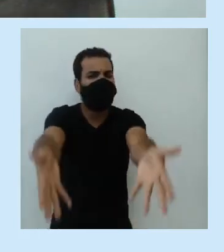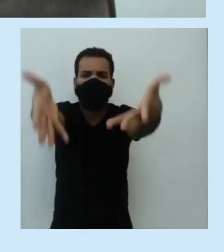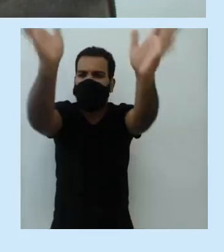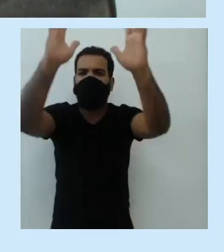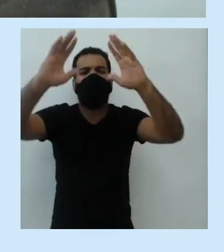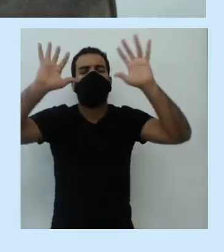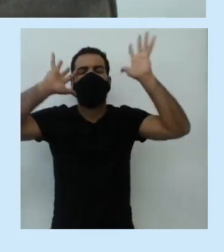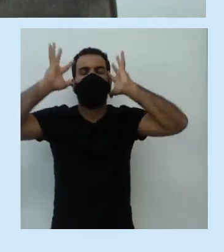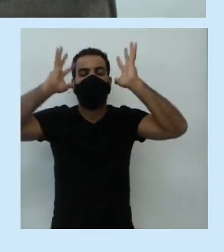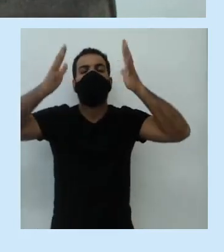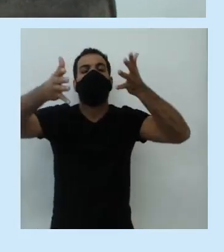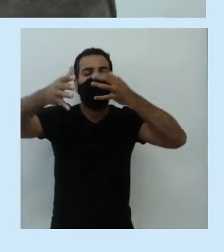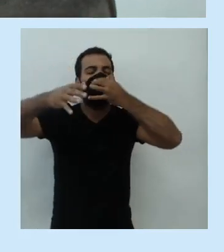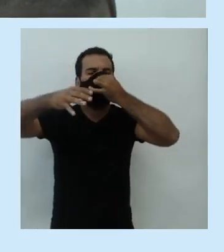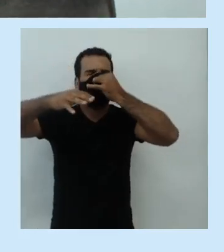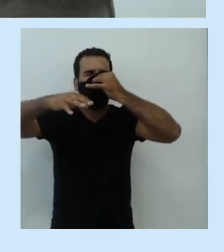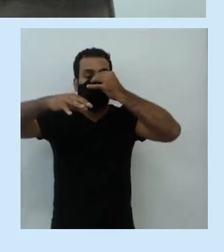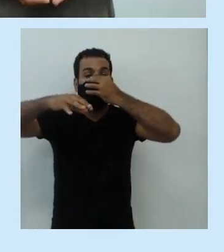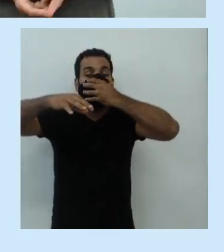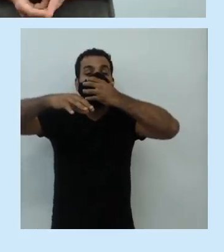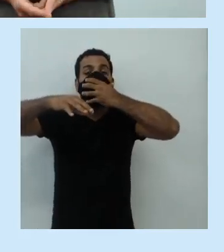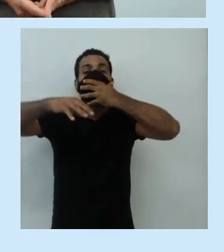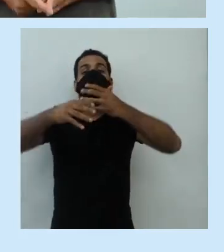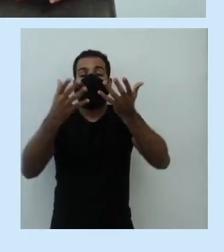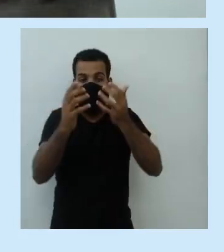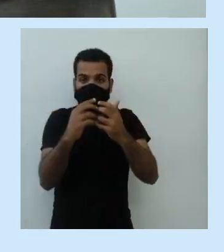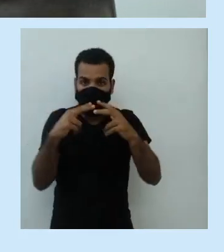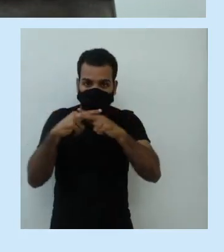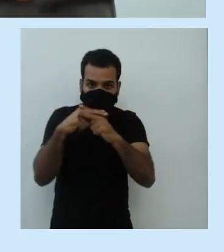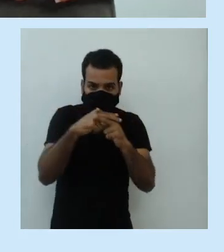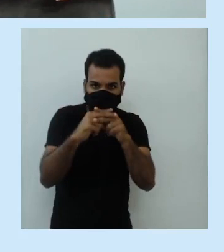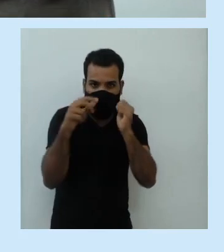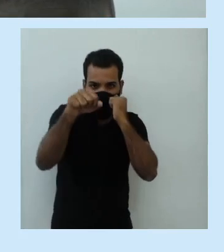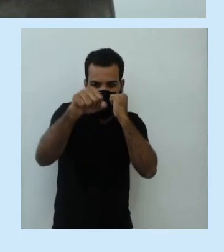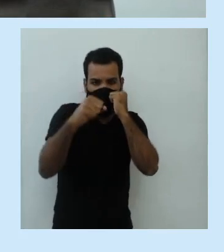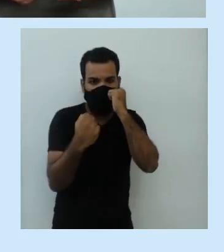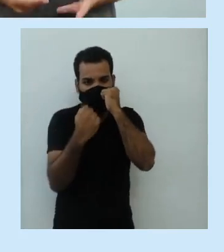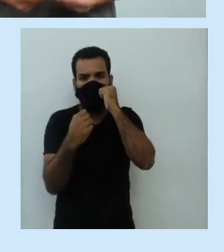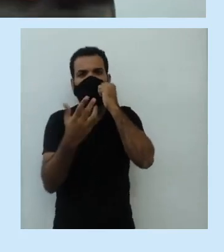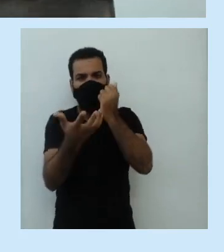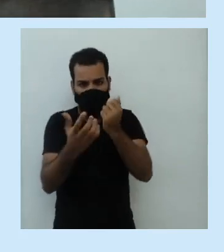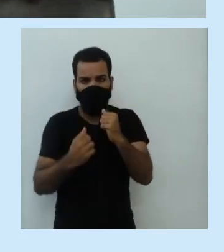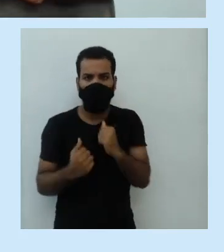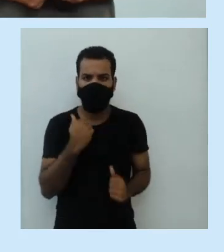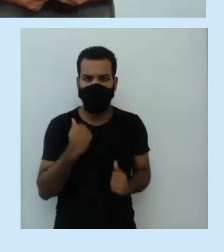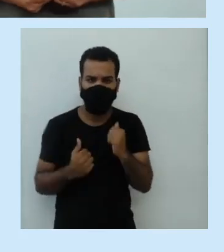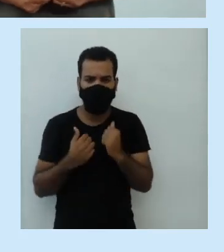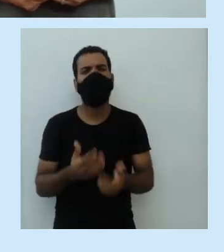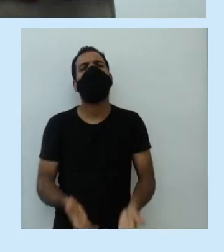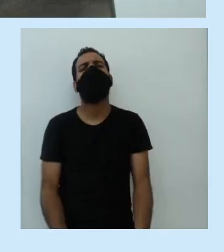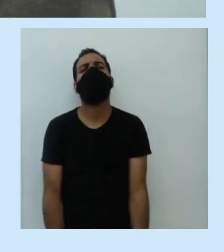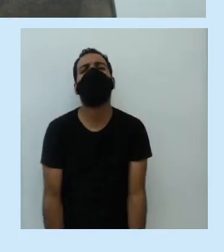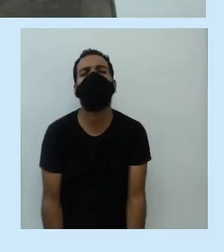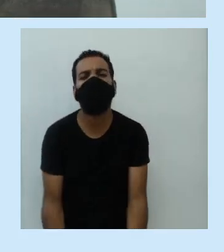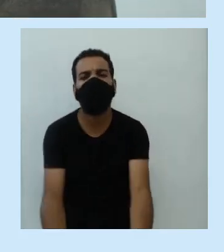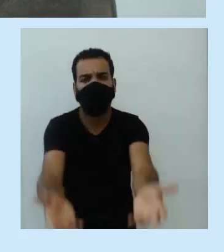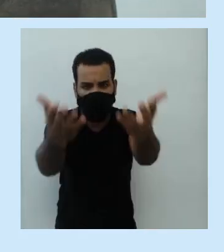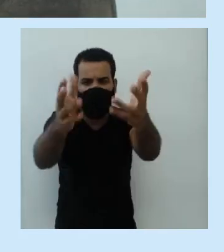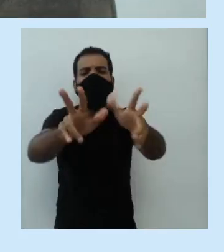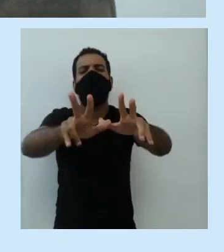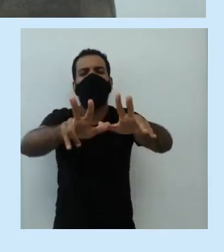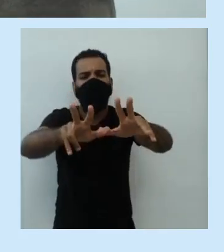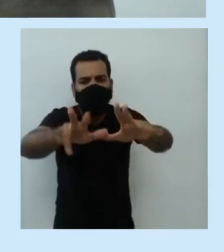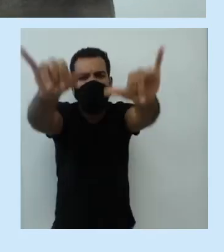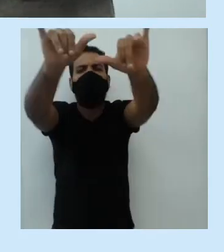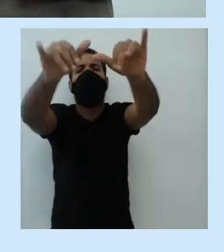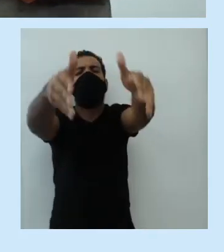ser quer ser um atleta na área da luta? Vá. Quer ser um corredor? Faça aquilo que você